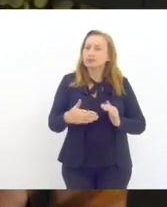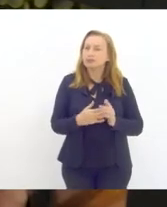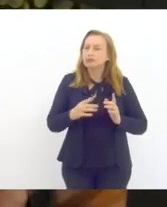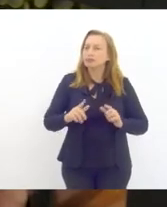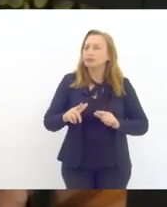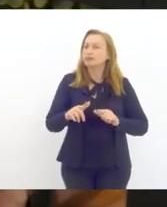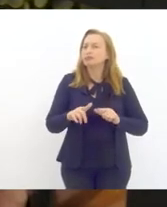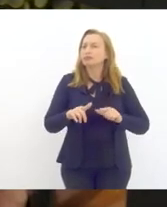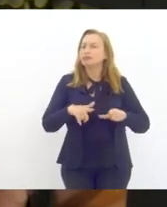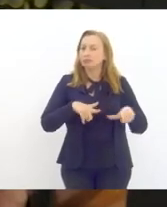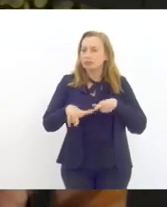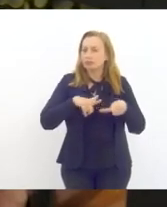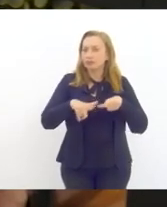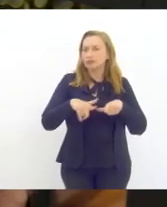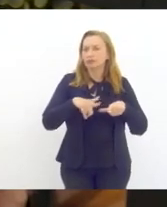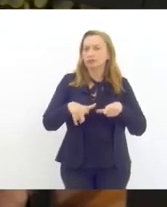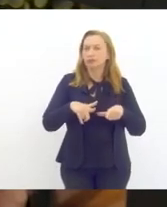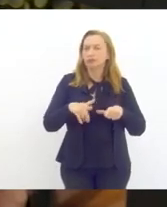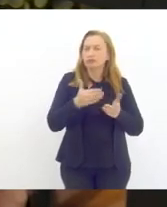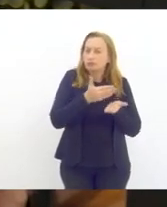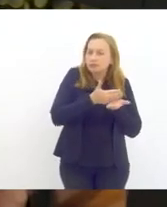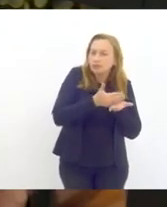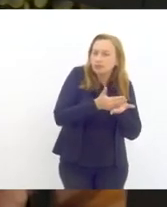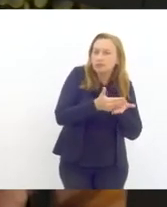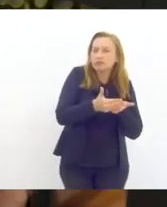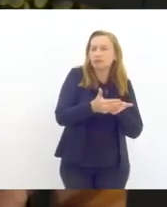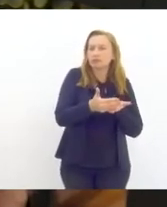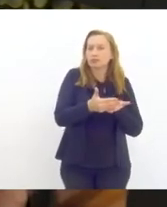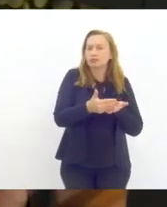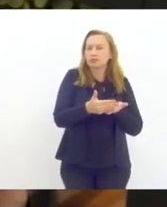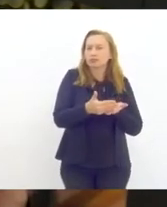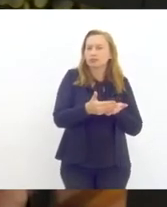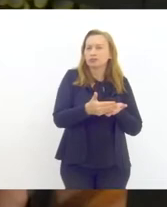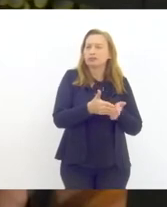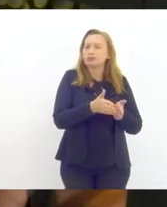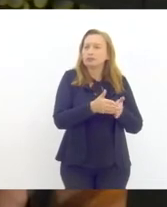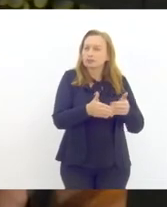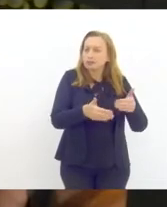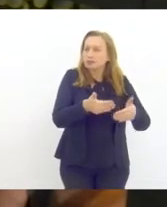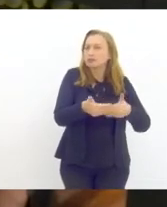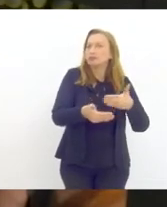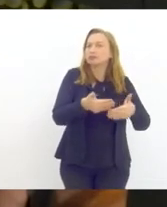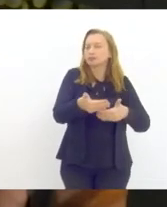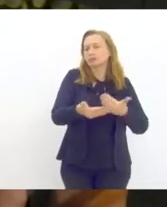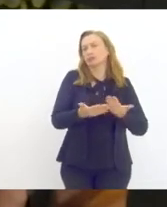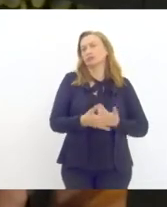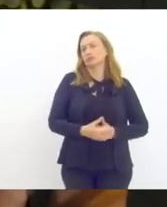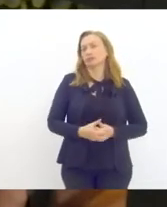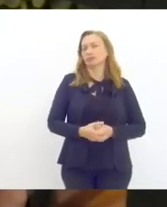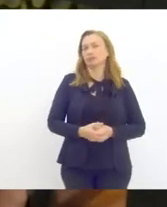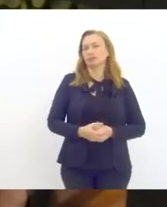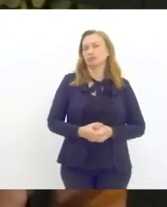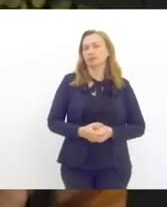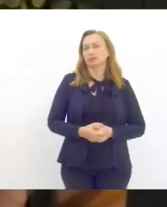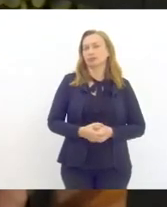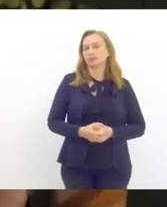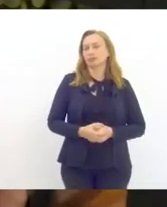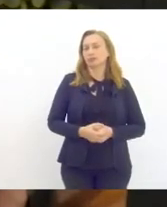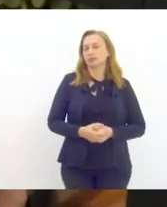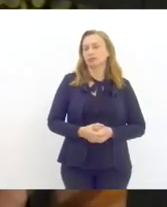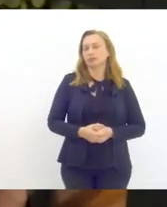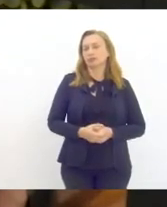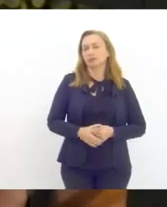atuação desde o início desse processo, seja após